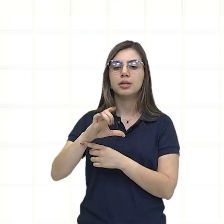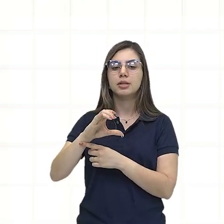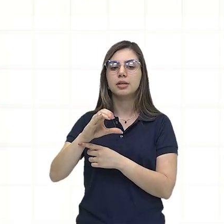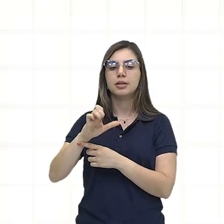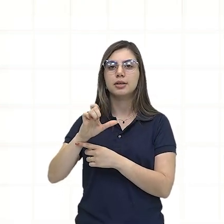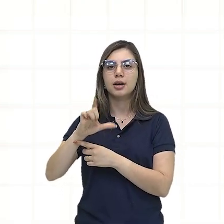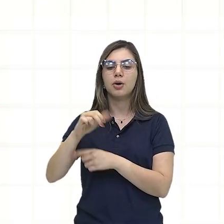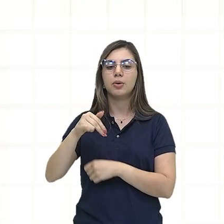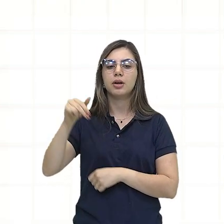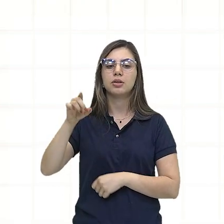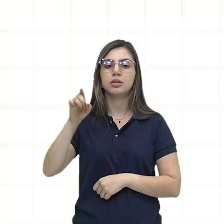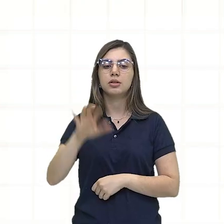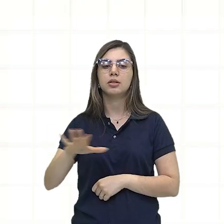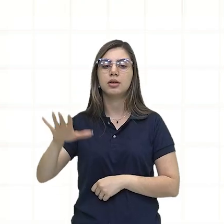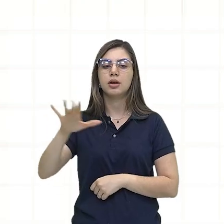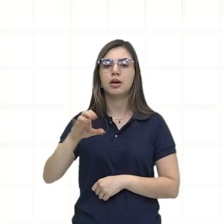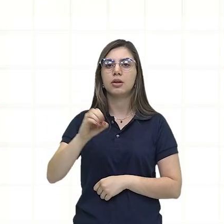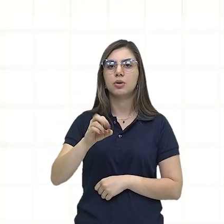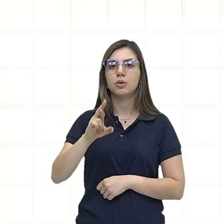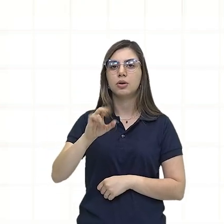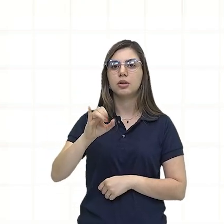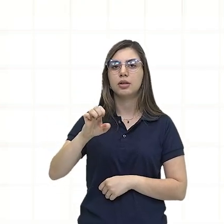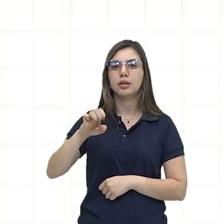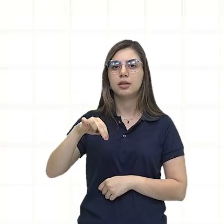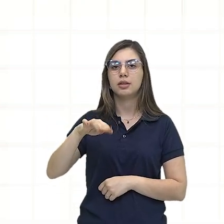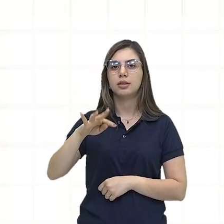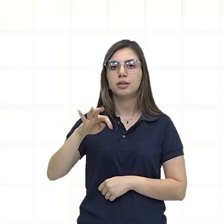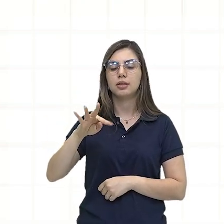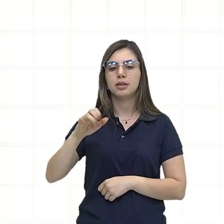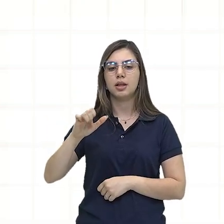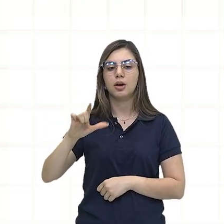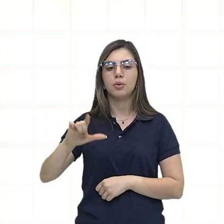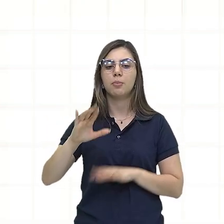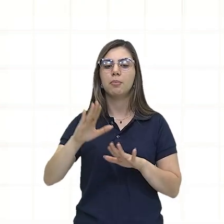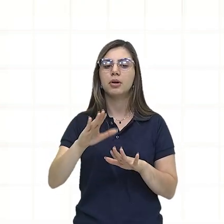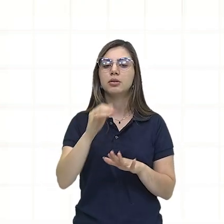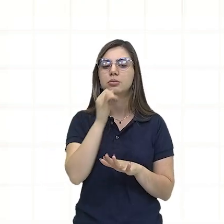nordeste oriental, e essa área que está num tom aqui